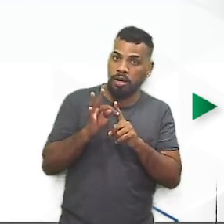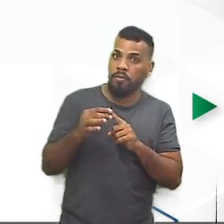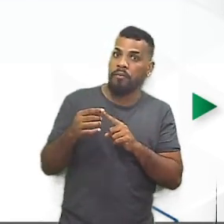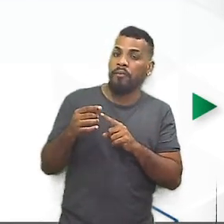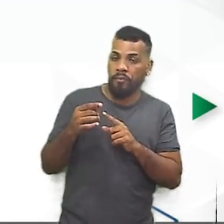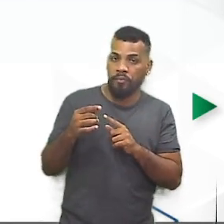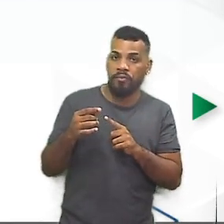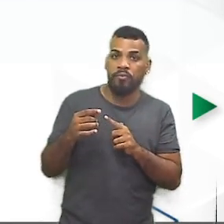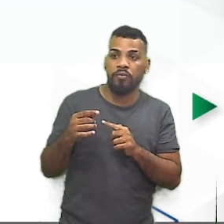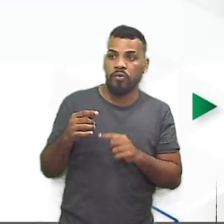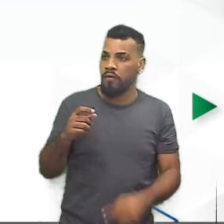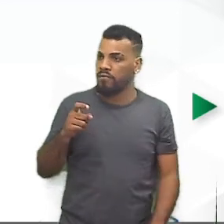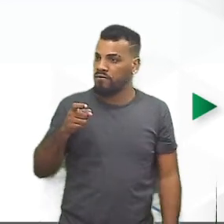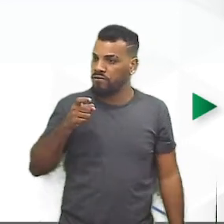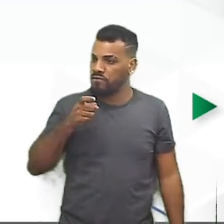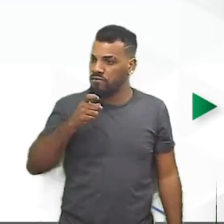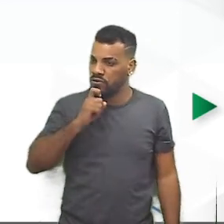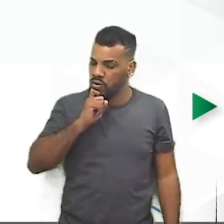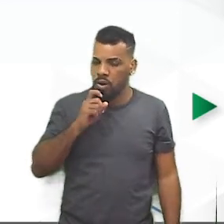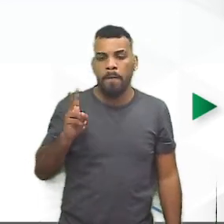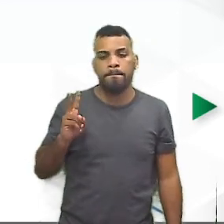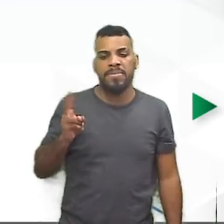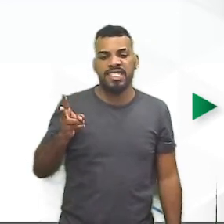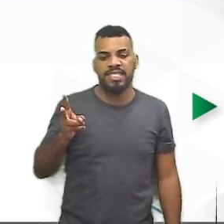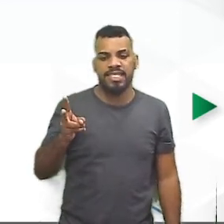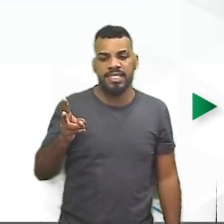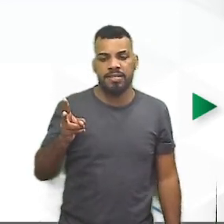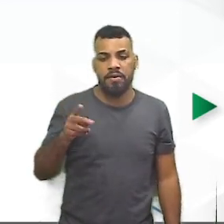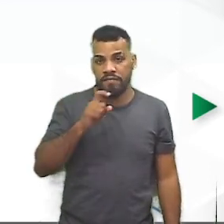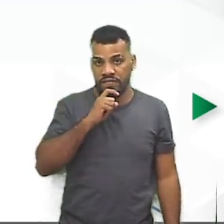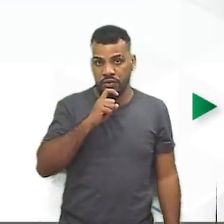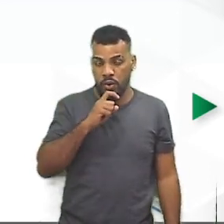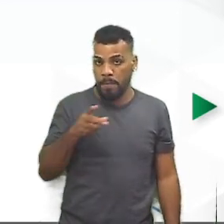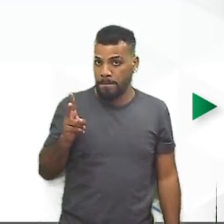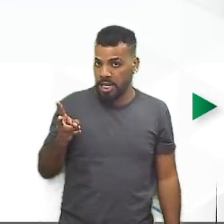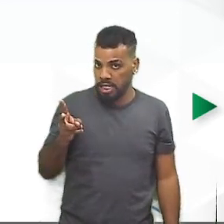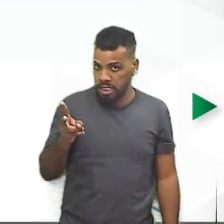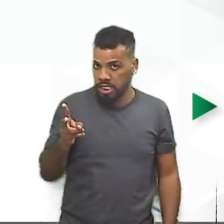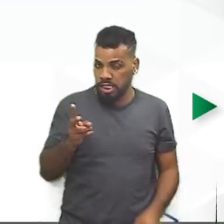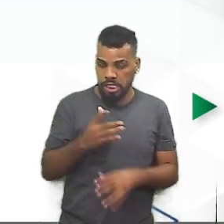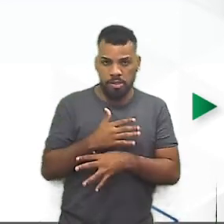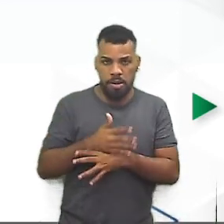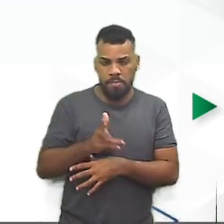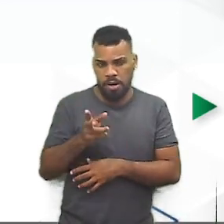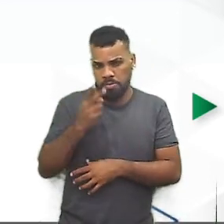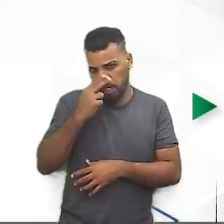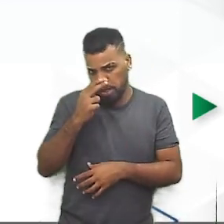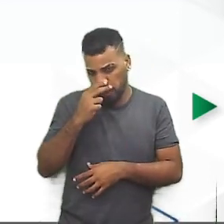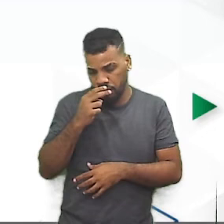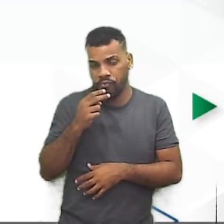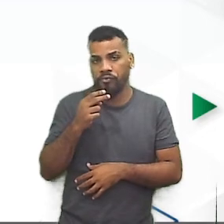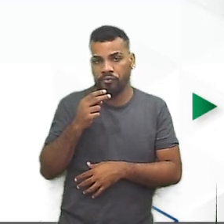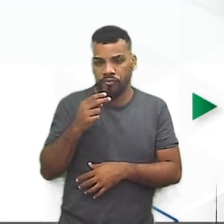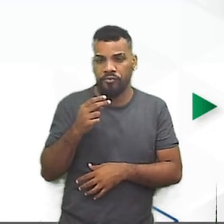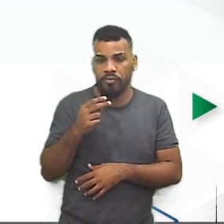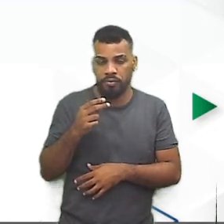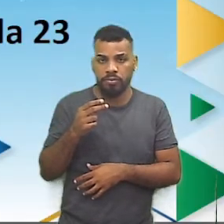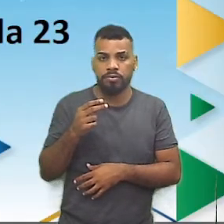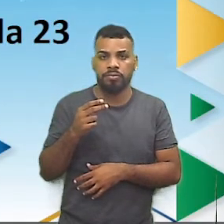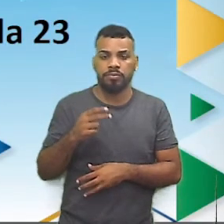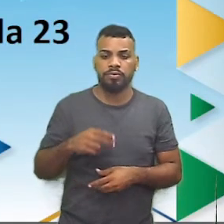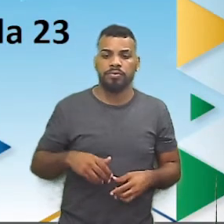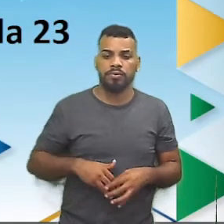ar frio ele permanece na cidade. E a cidade ela fica